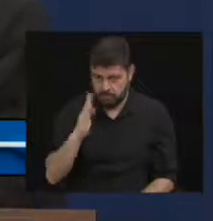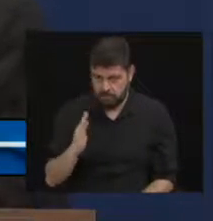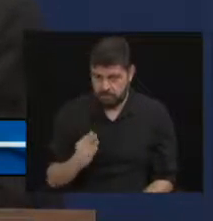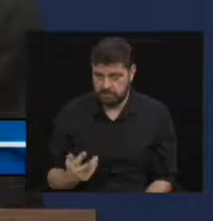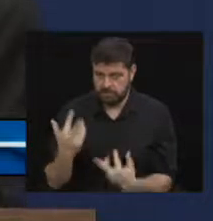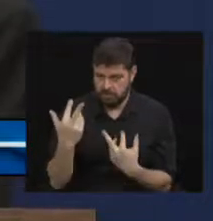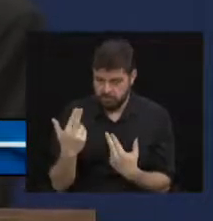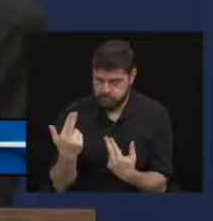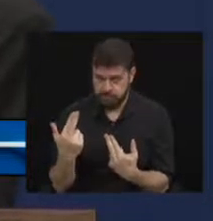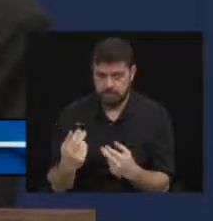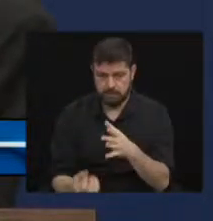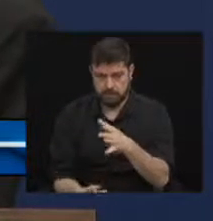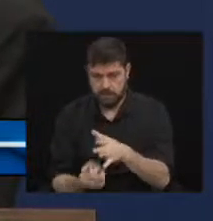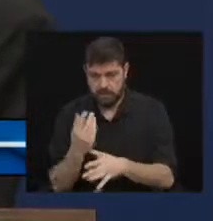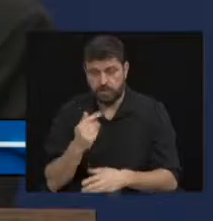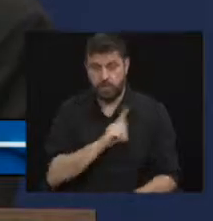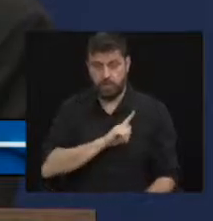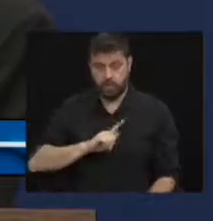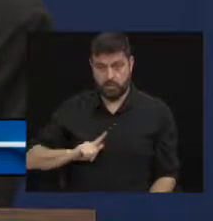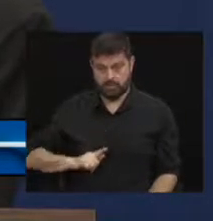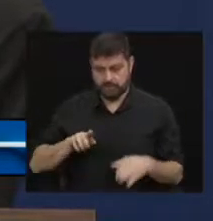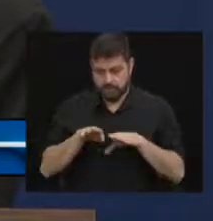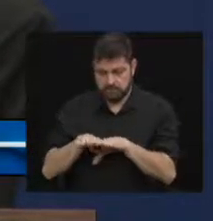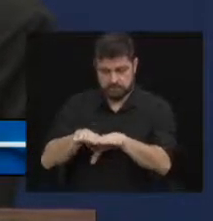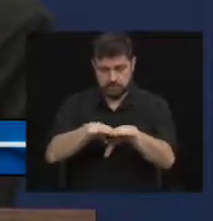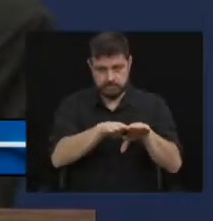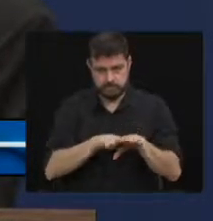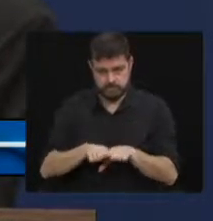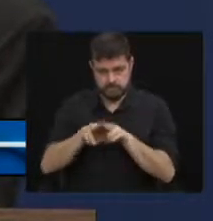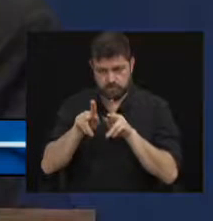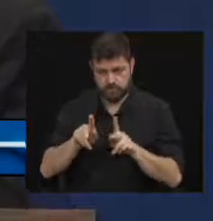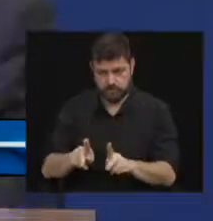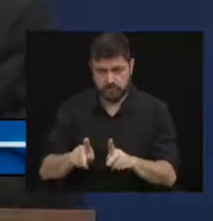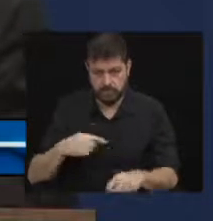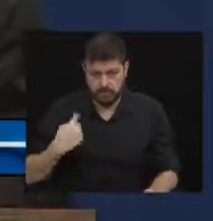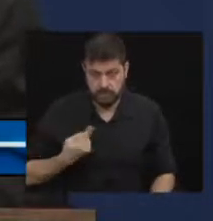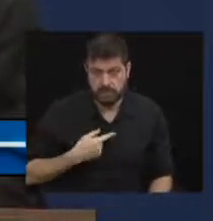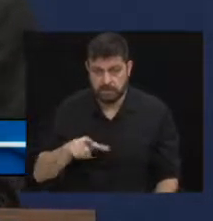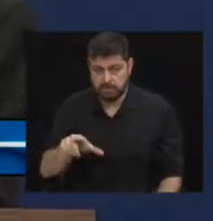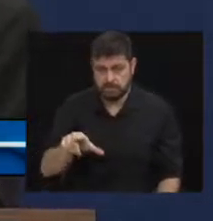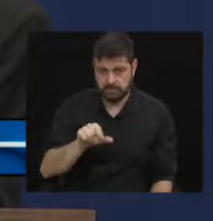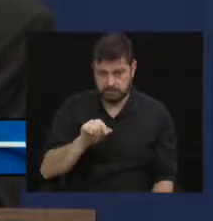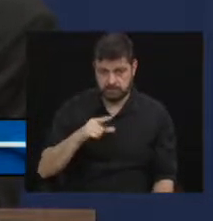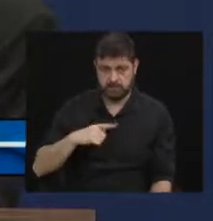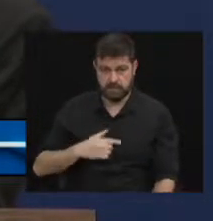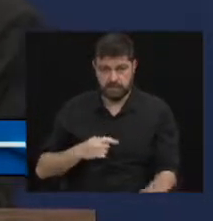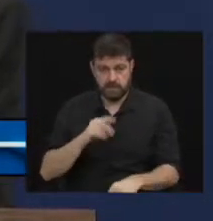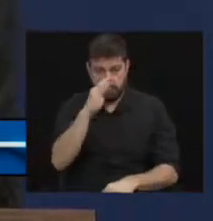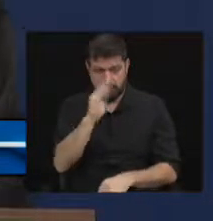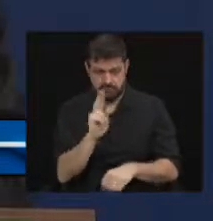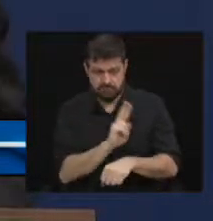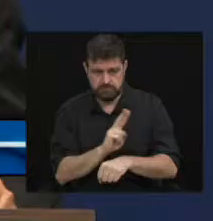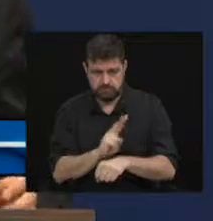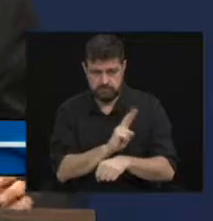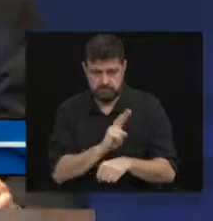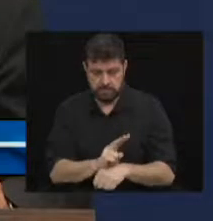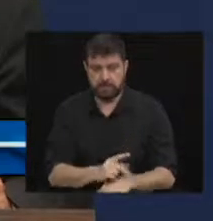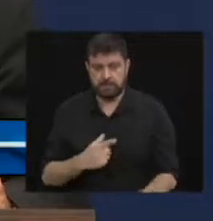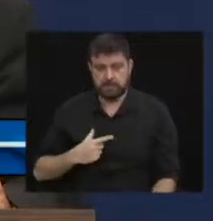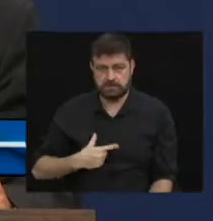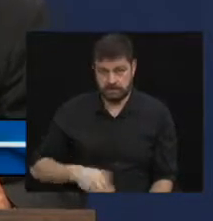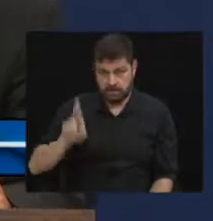muito boa noite a todos. Senhor presidente, como hoje é uma sessão que antecede o pleito